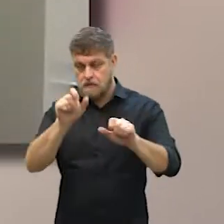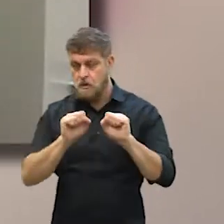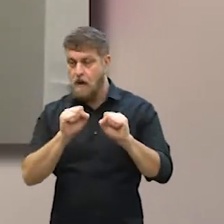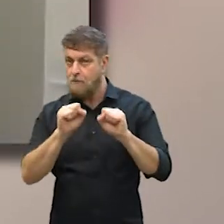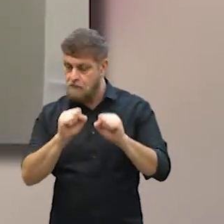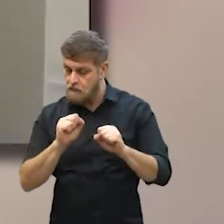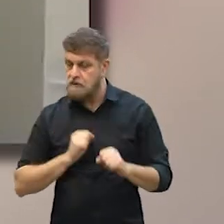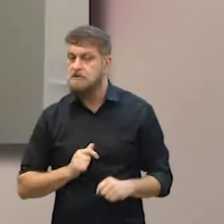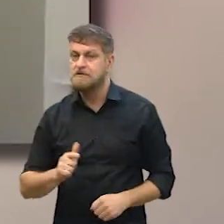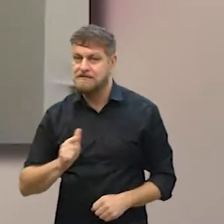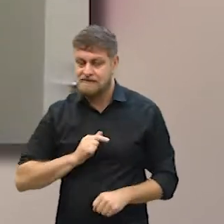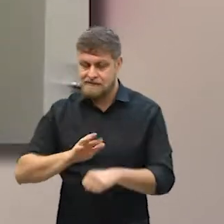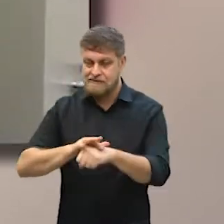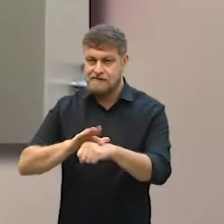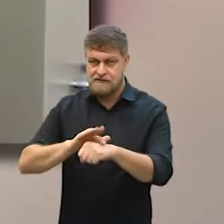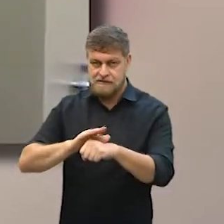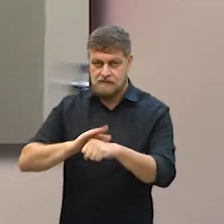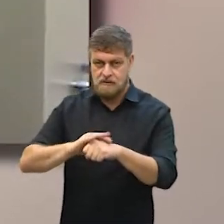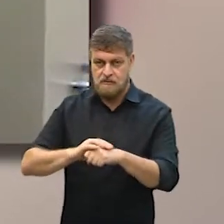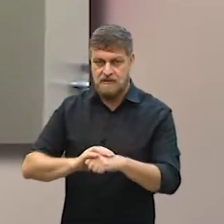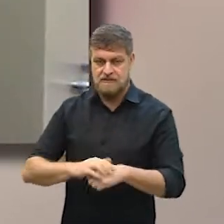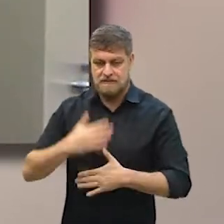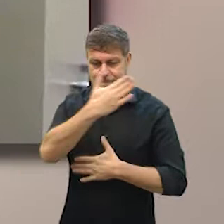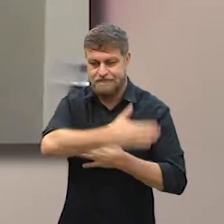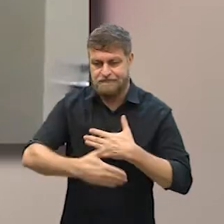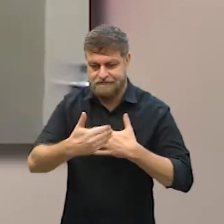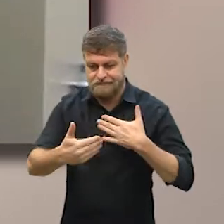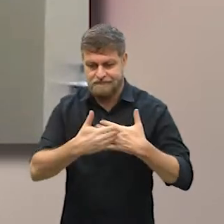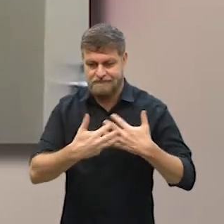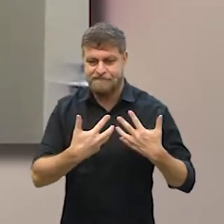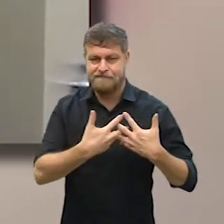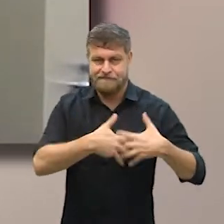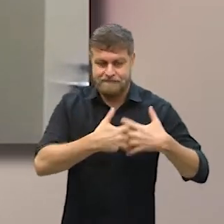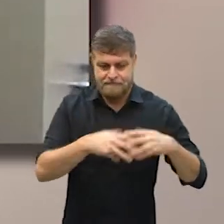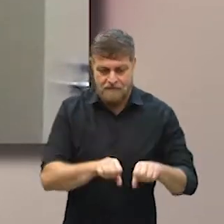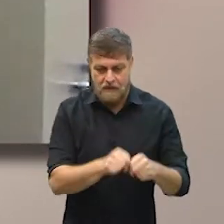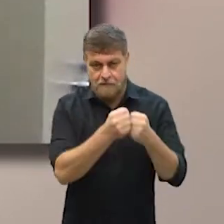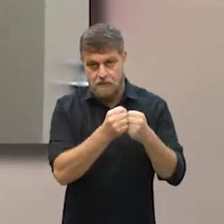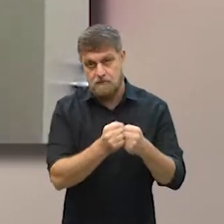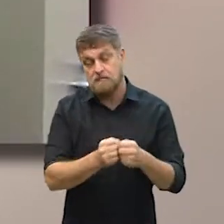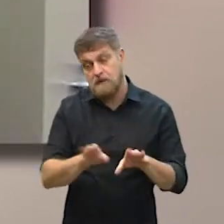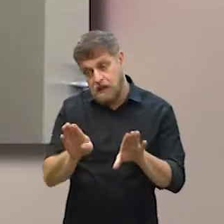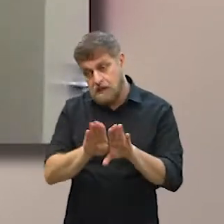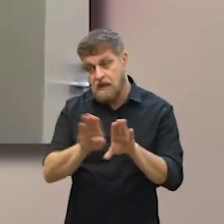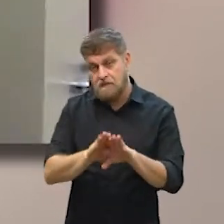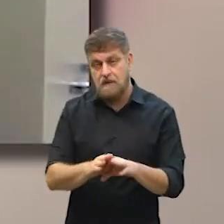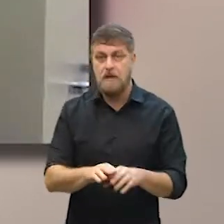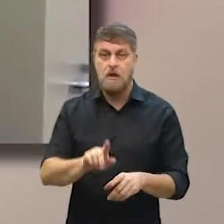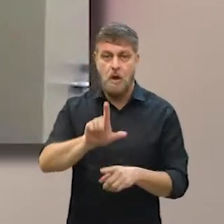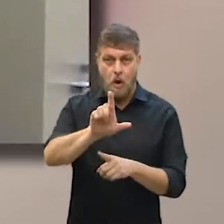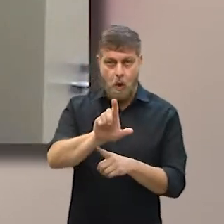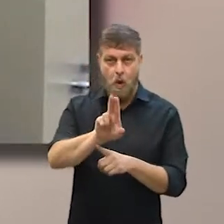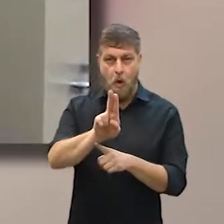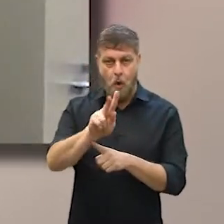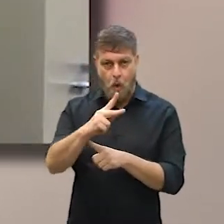pessoa até mais doenças de caráter ao demônios entre elas o lupus eritematoso sistêmico